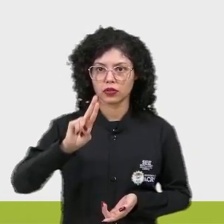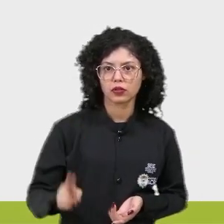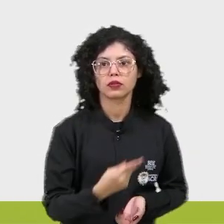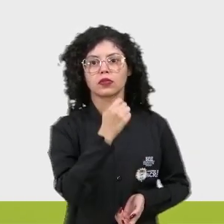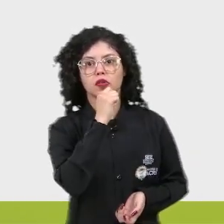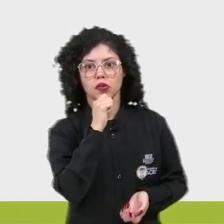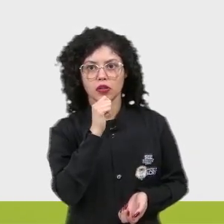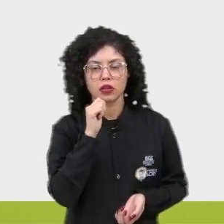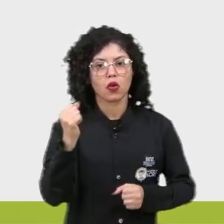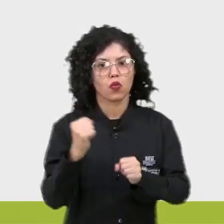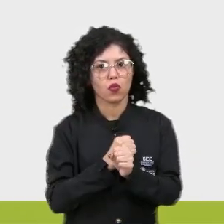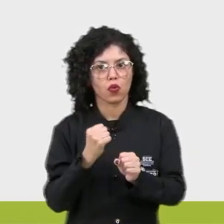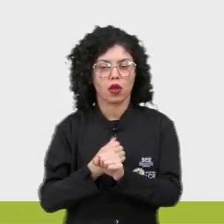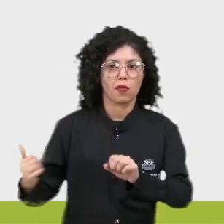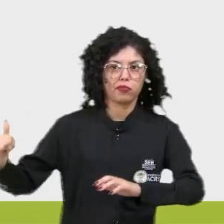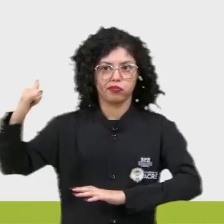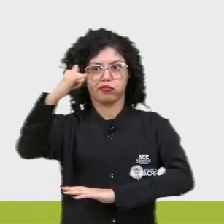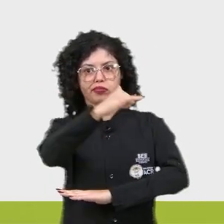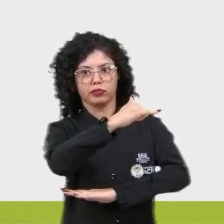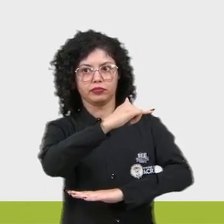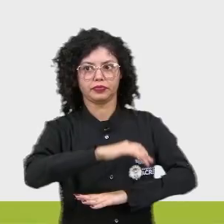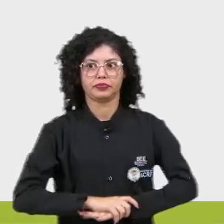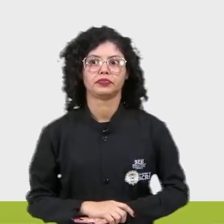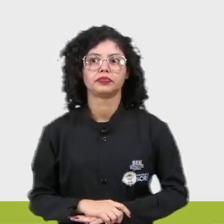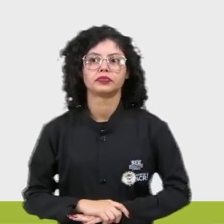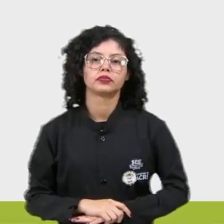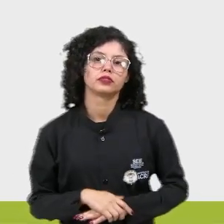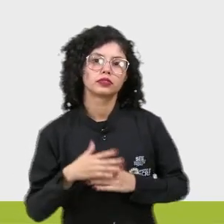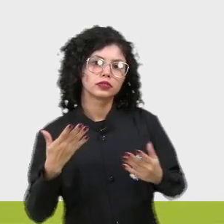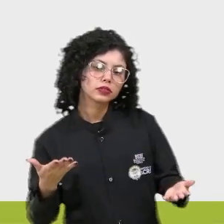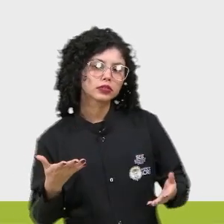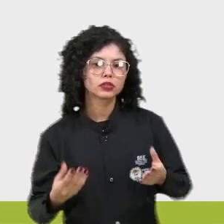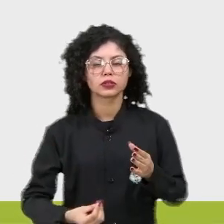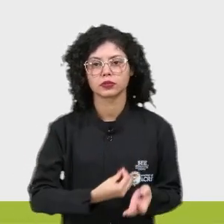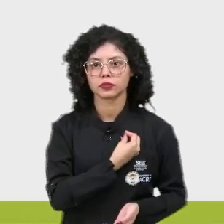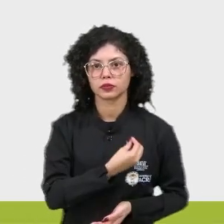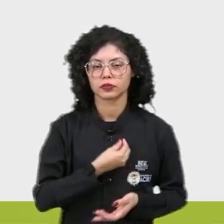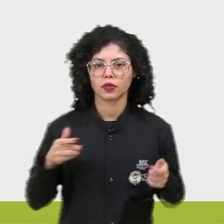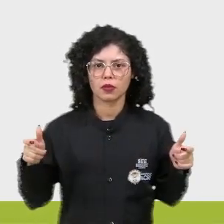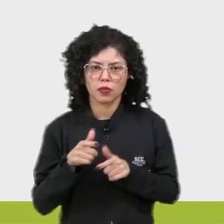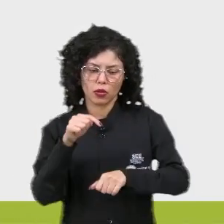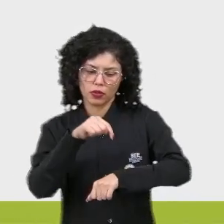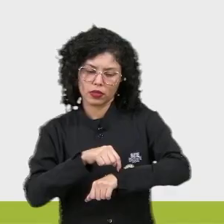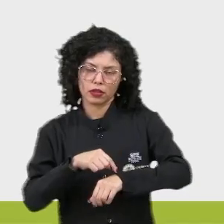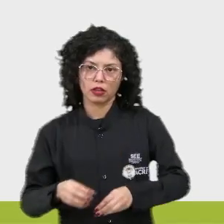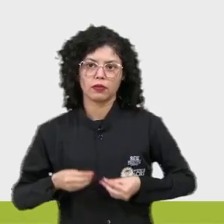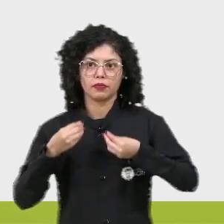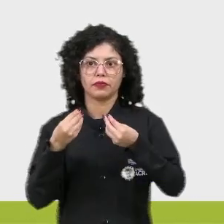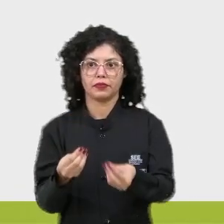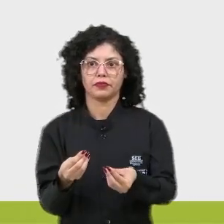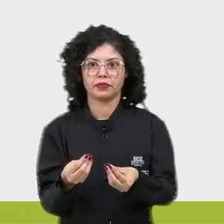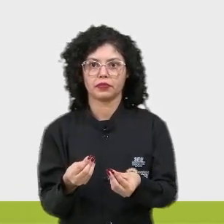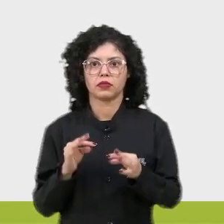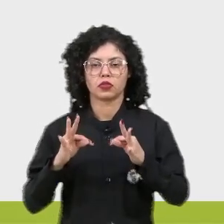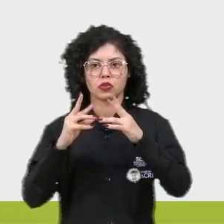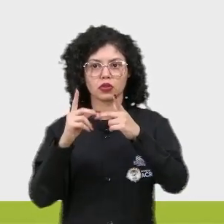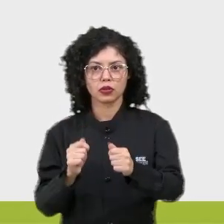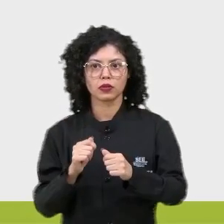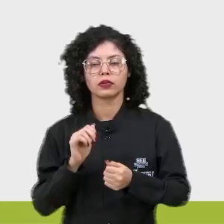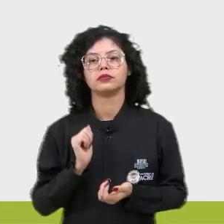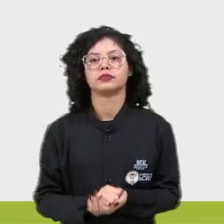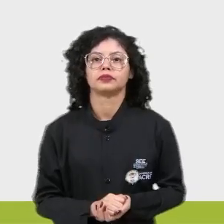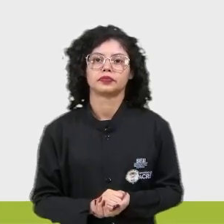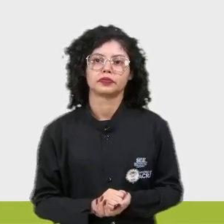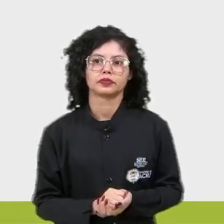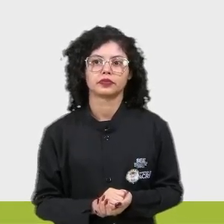de carga ao ano pelo modal aéreo. O modal aéreo costuma apresentar o menor tempo de entrega de todos os transportes de